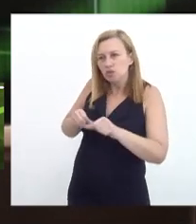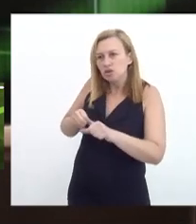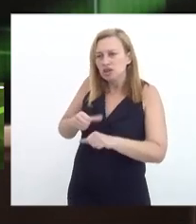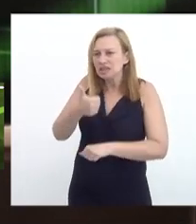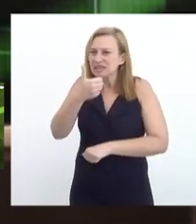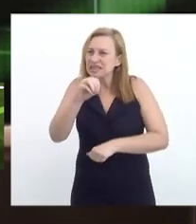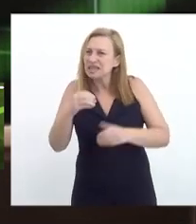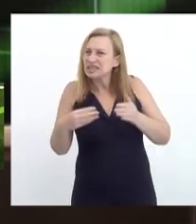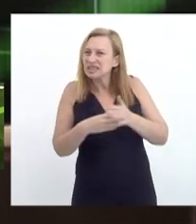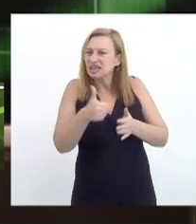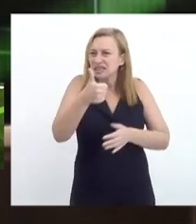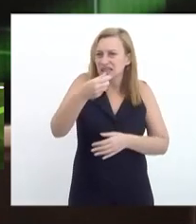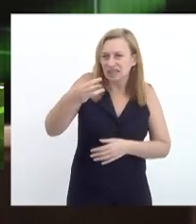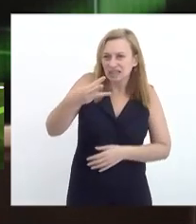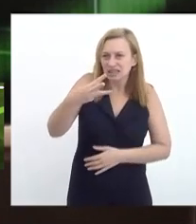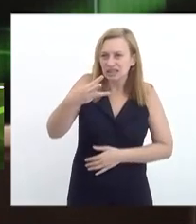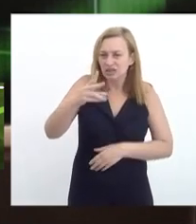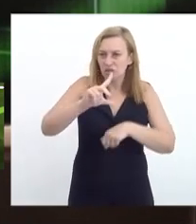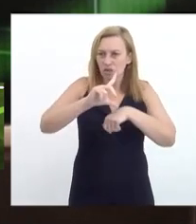às 13